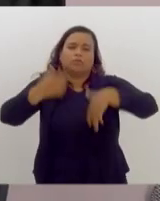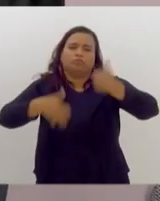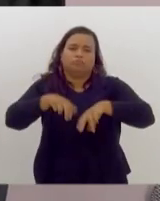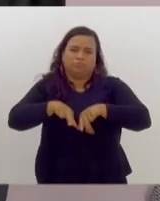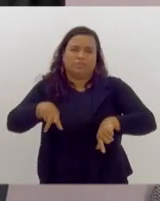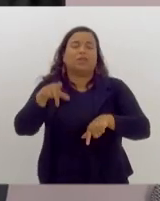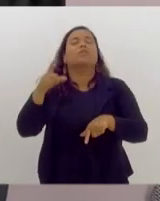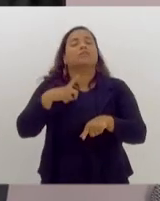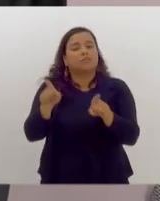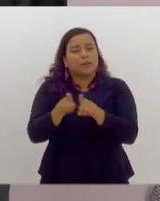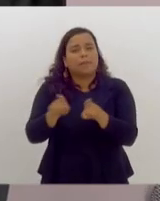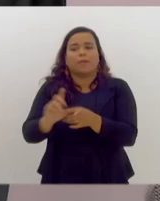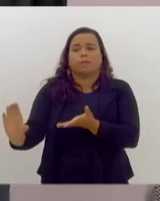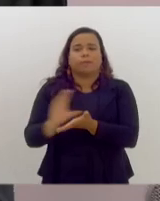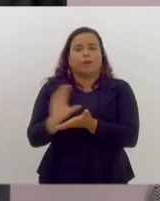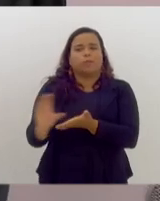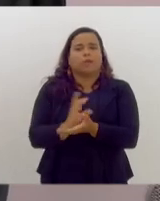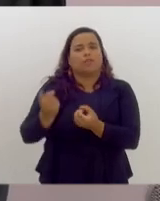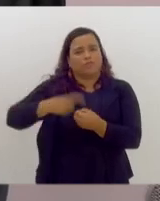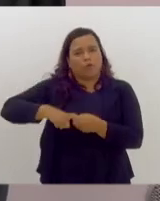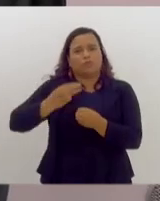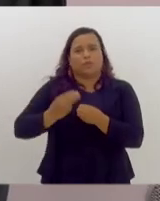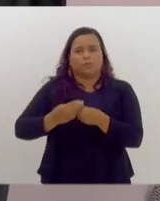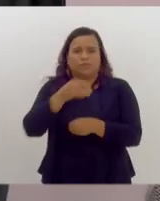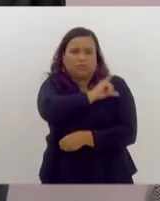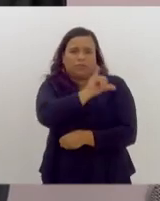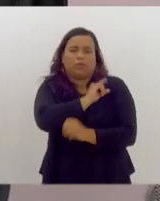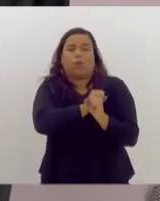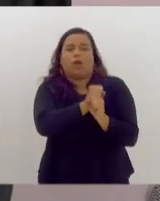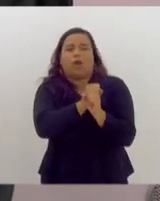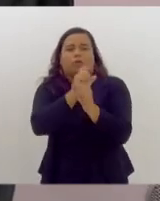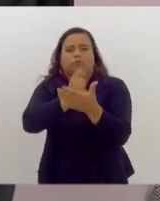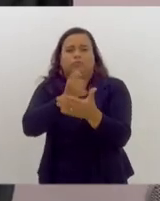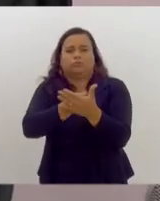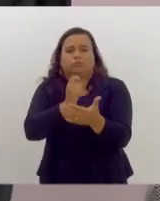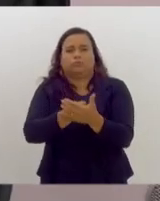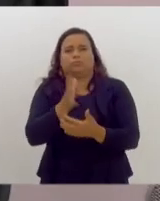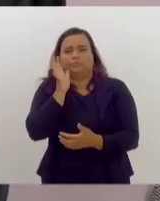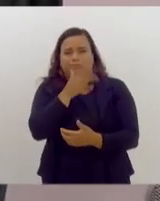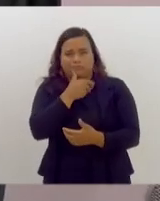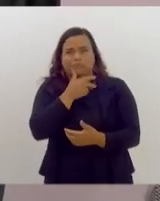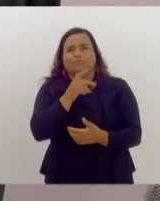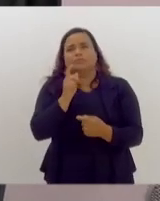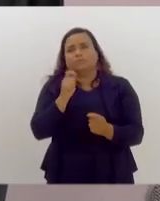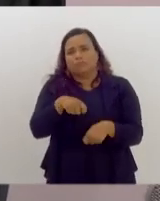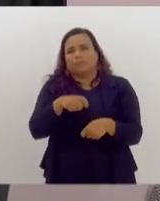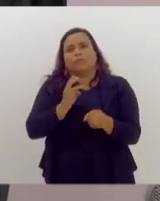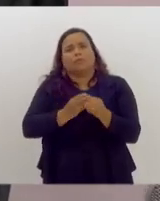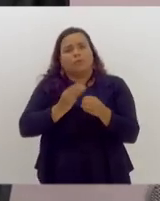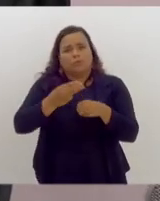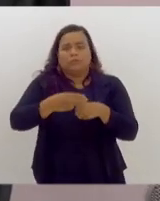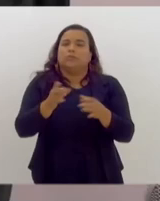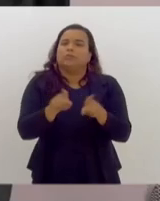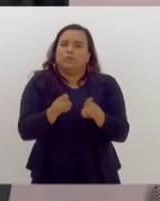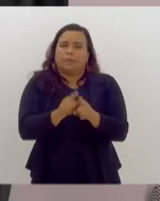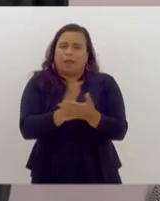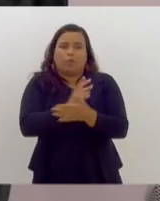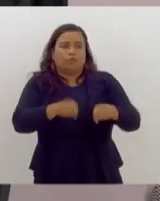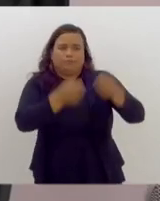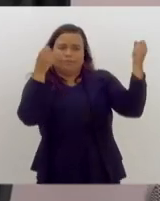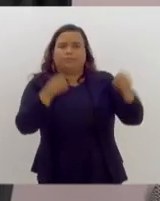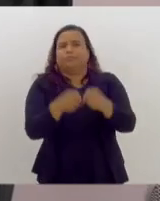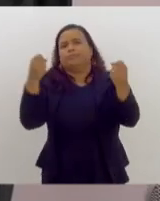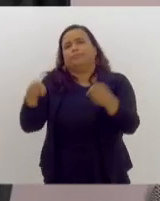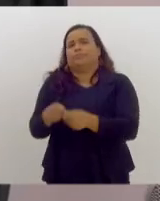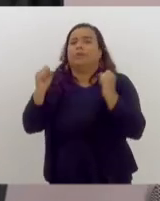ressarcimento ao município do Rio do que foi pago durante os anos pode levar com que alguns municípios, né, quebrem.